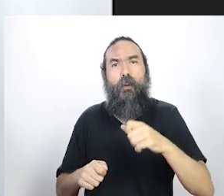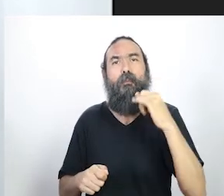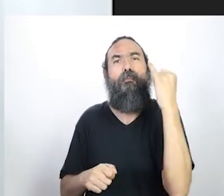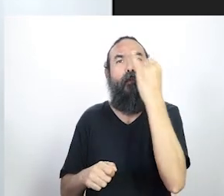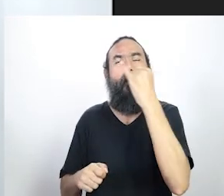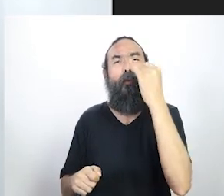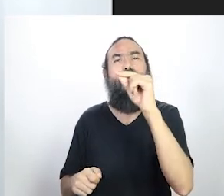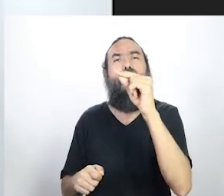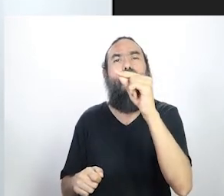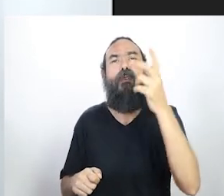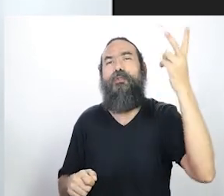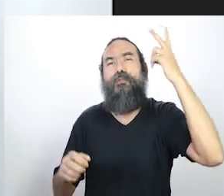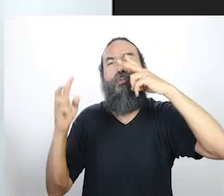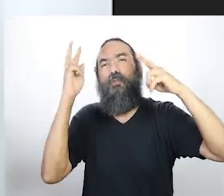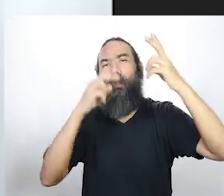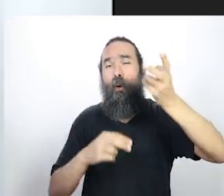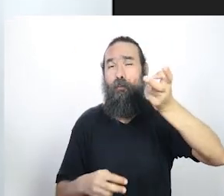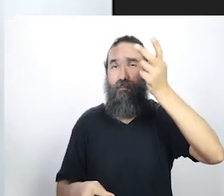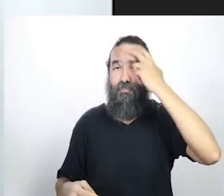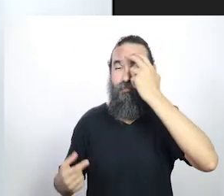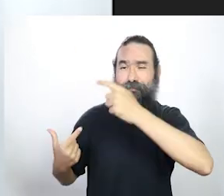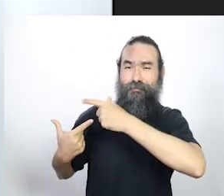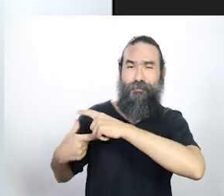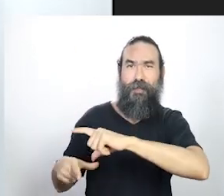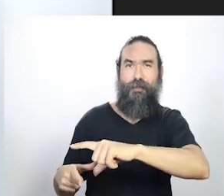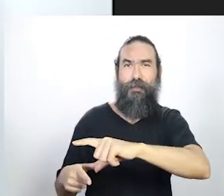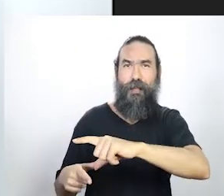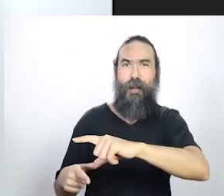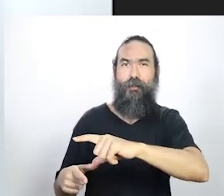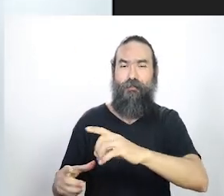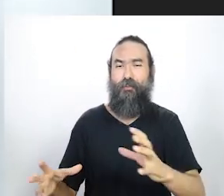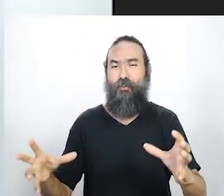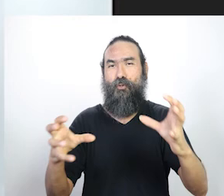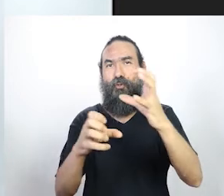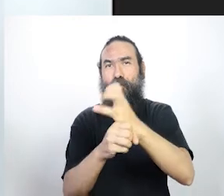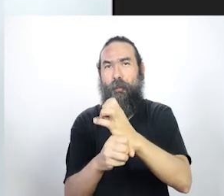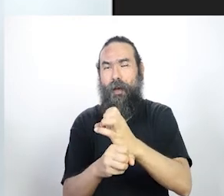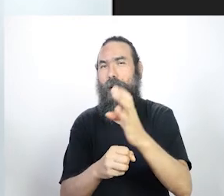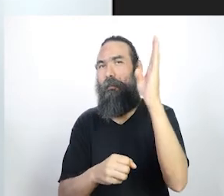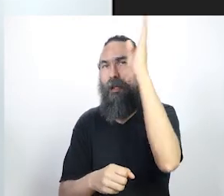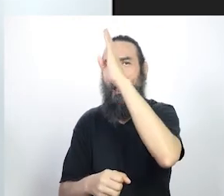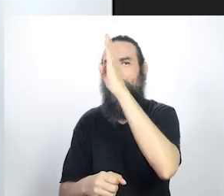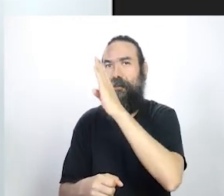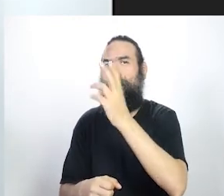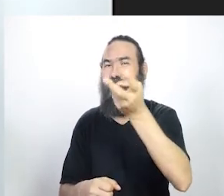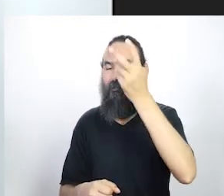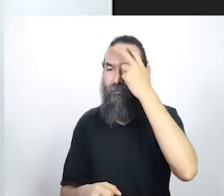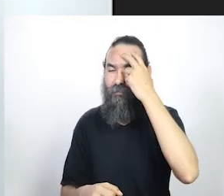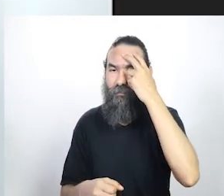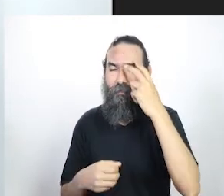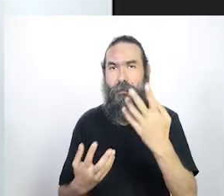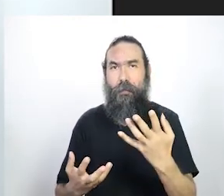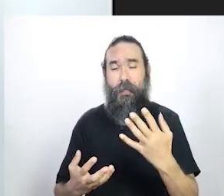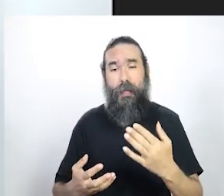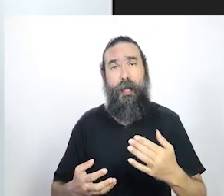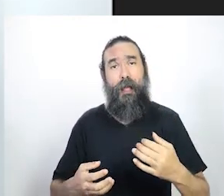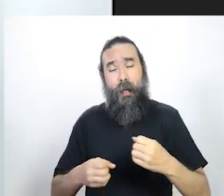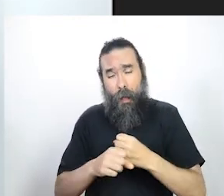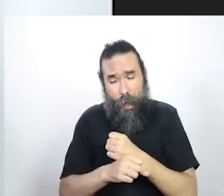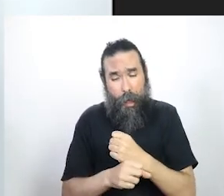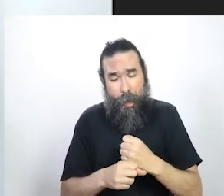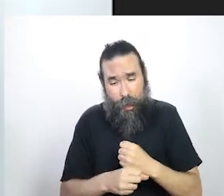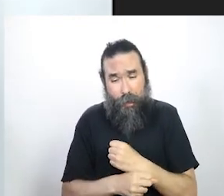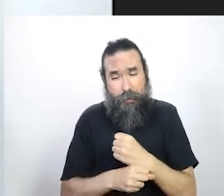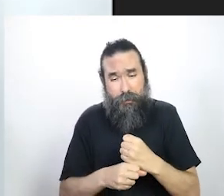aí para o nosso estado, para o nosso país, mas que ao longo do tempo, né, está se